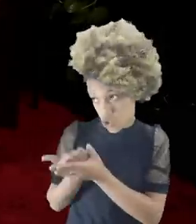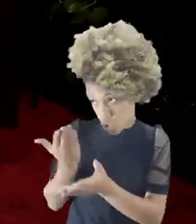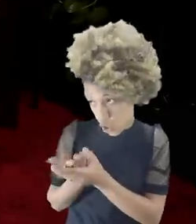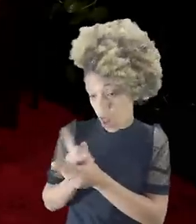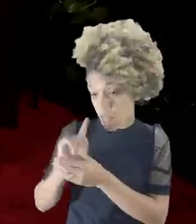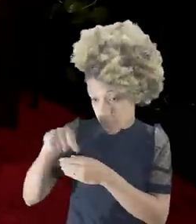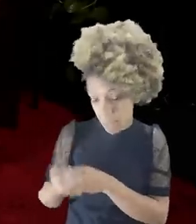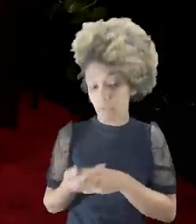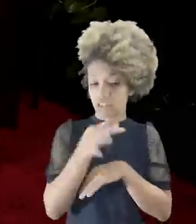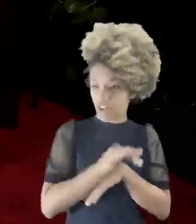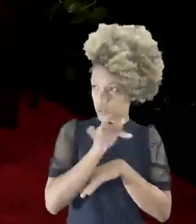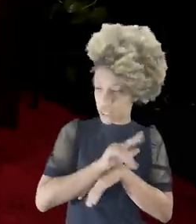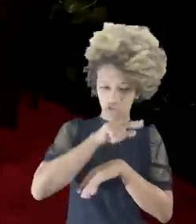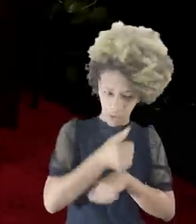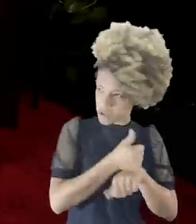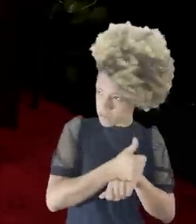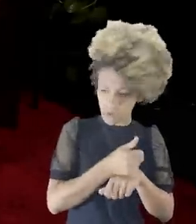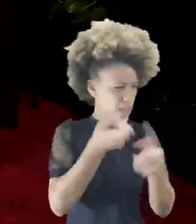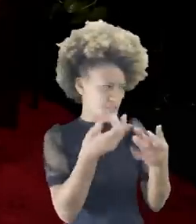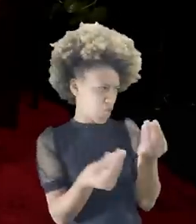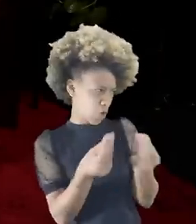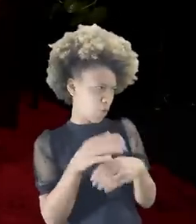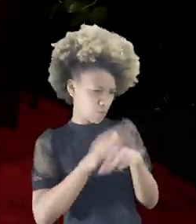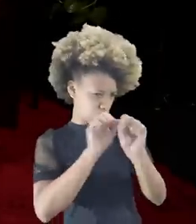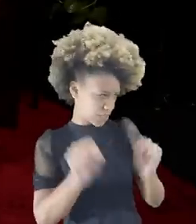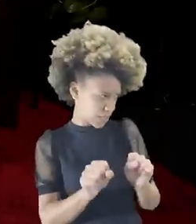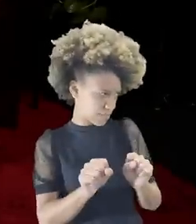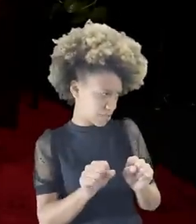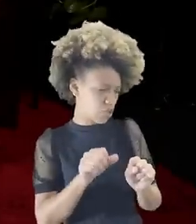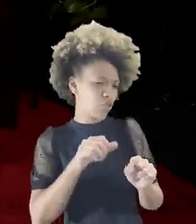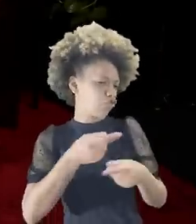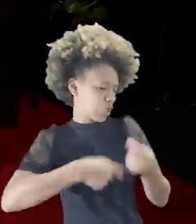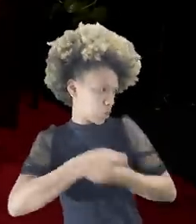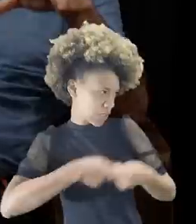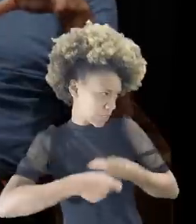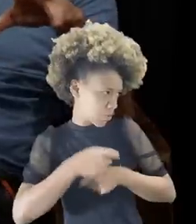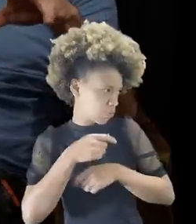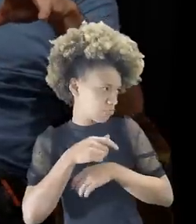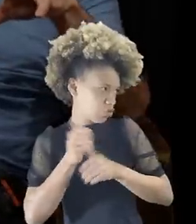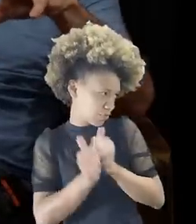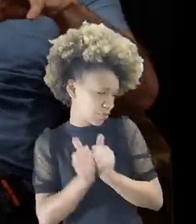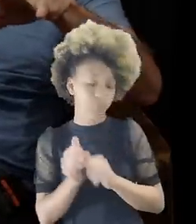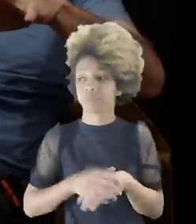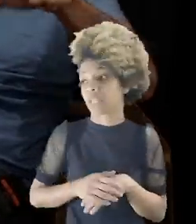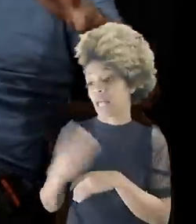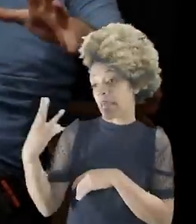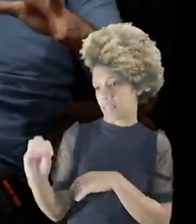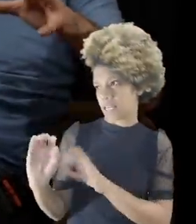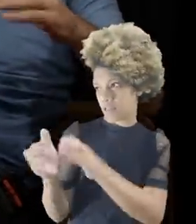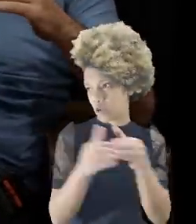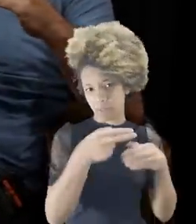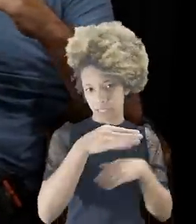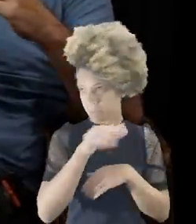escolas depois Universitário depois profissional explica como é que funciona o sistema de dráfico São